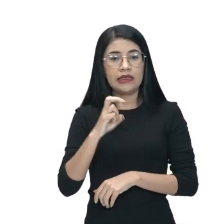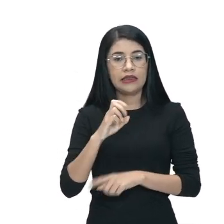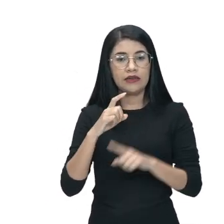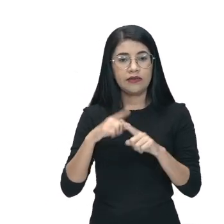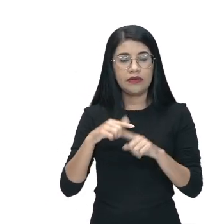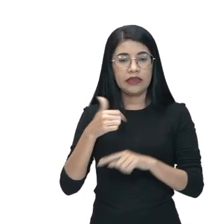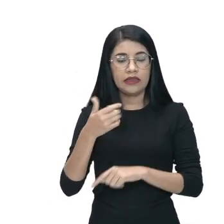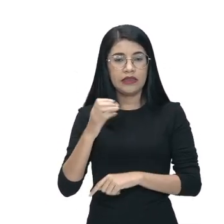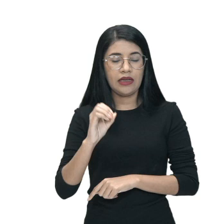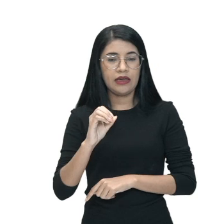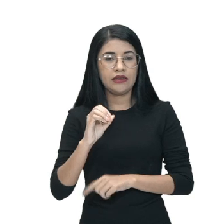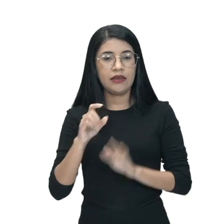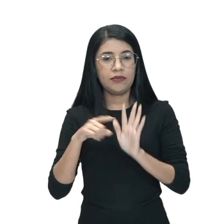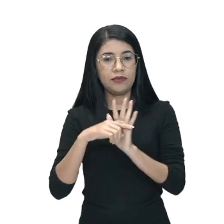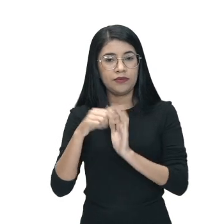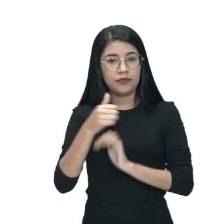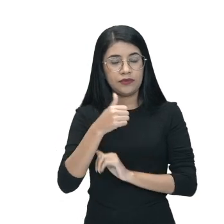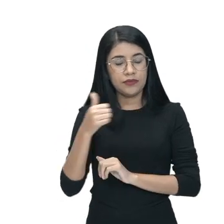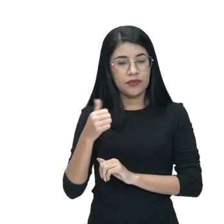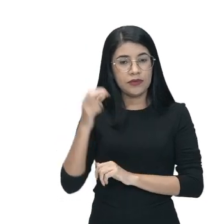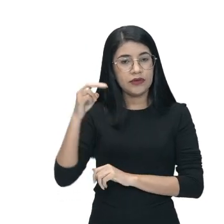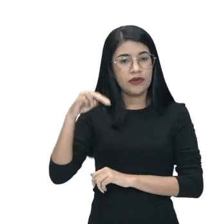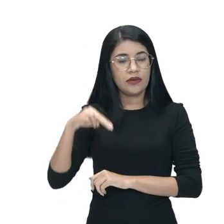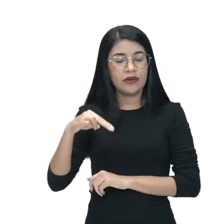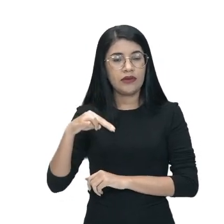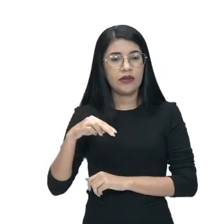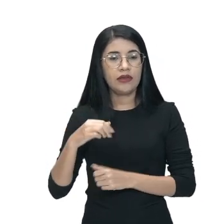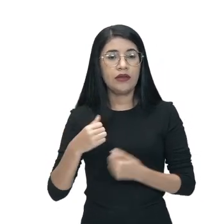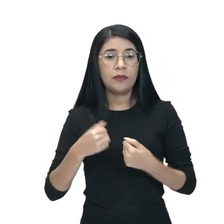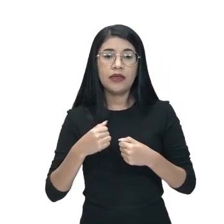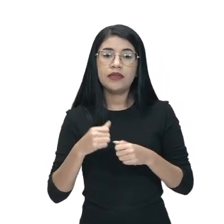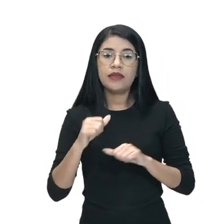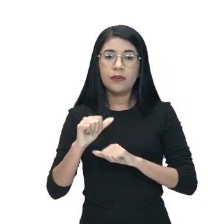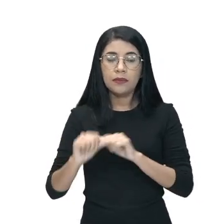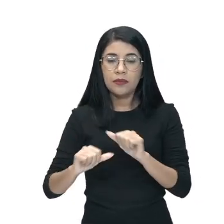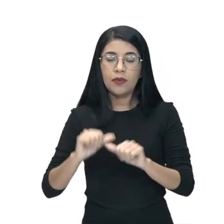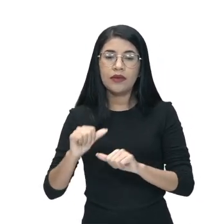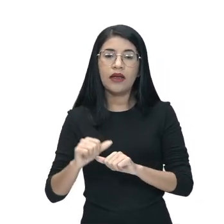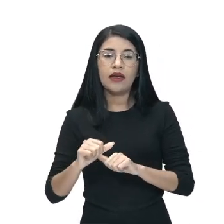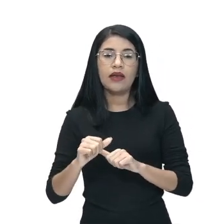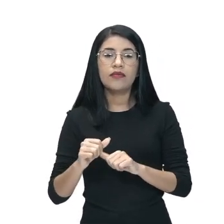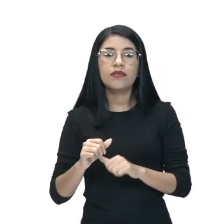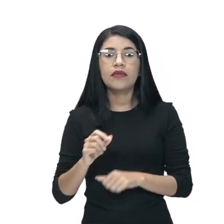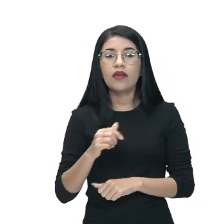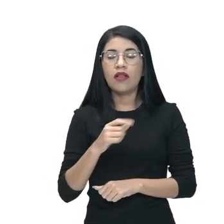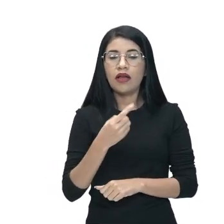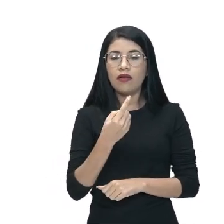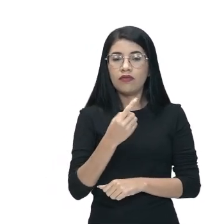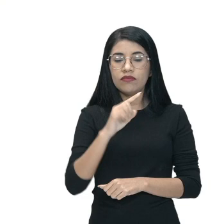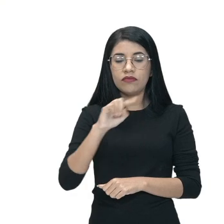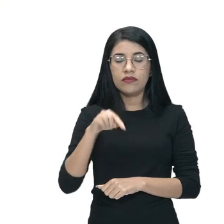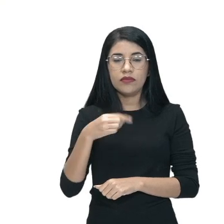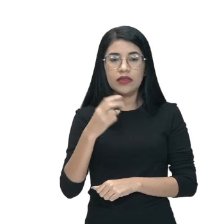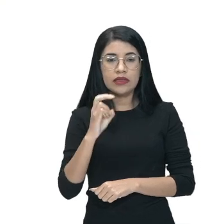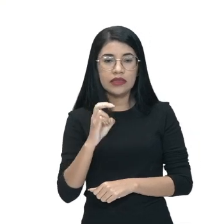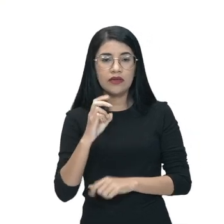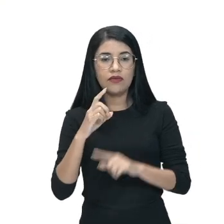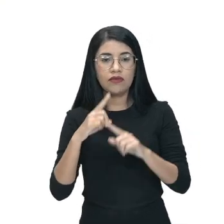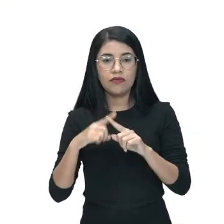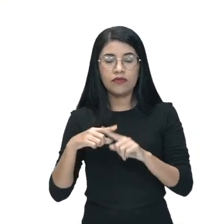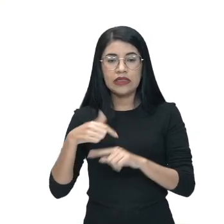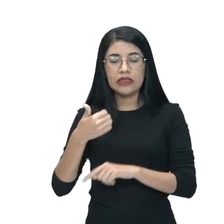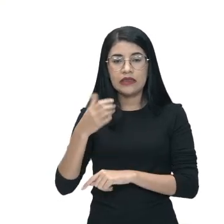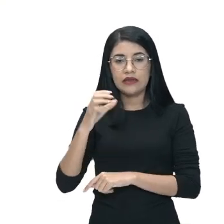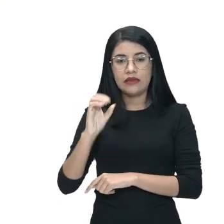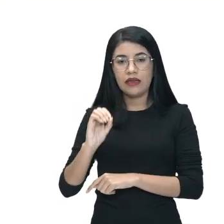notação científica. Então, eu coloco uma vírgula aqui entre 1 e o 5. aumenta ali o expoente.